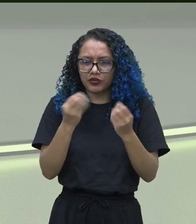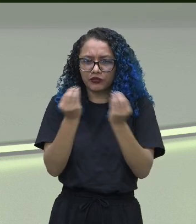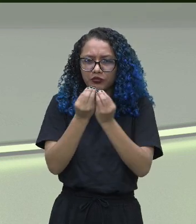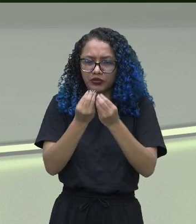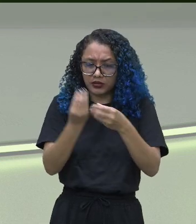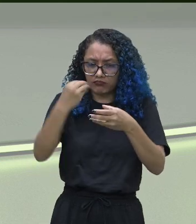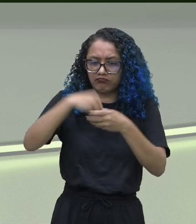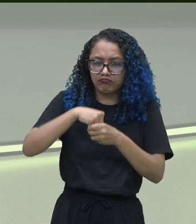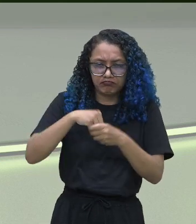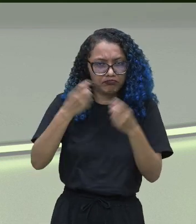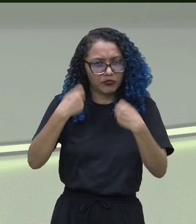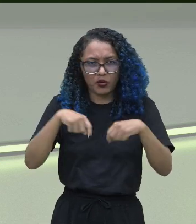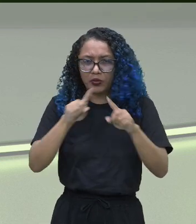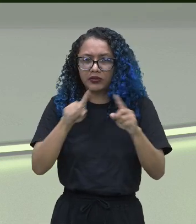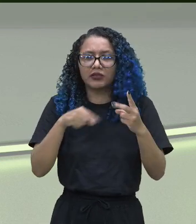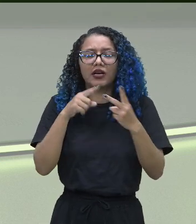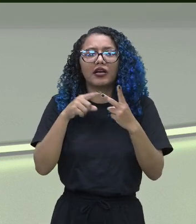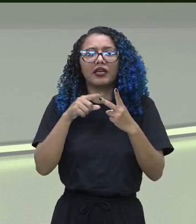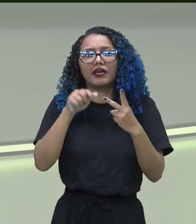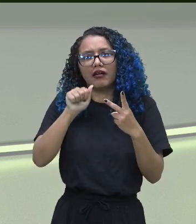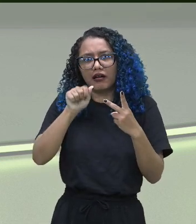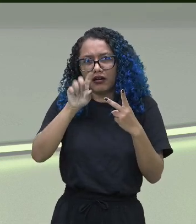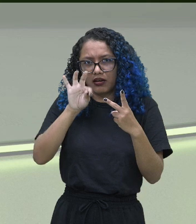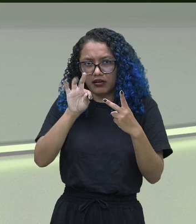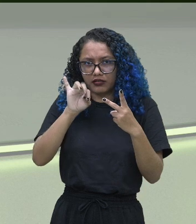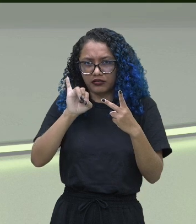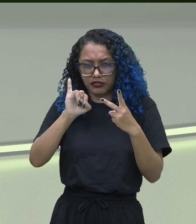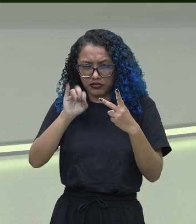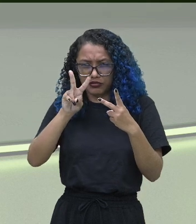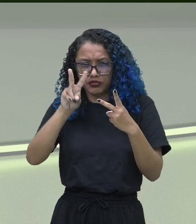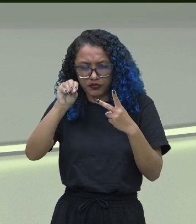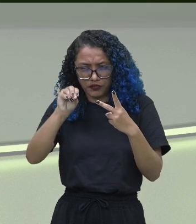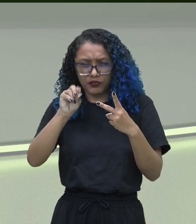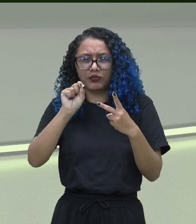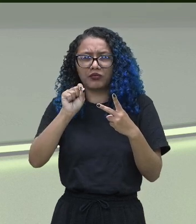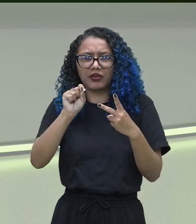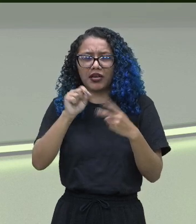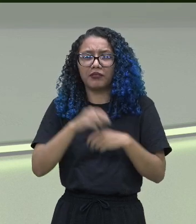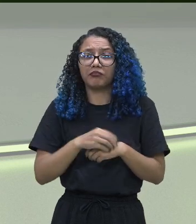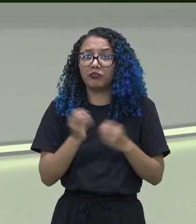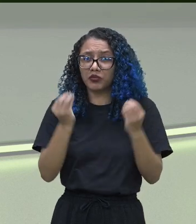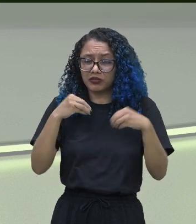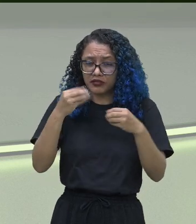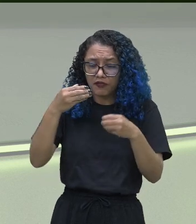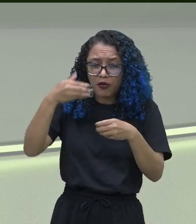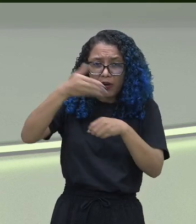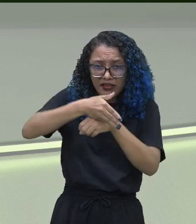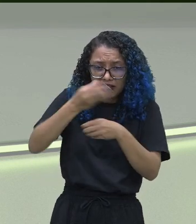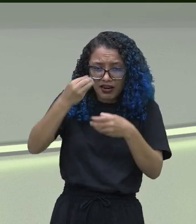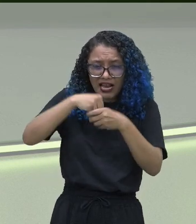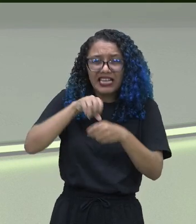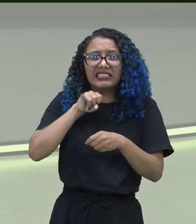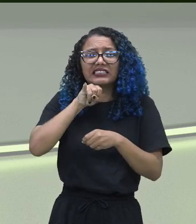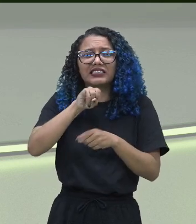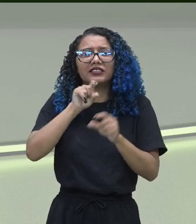substâncias, e transporte ativo, em que elas só conseguem passar se ela for carregada de um lado,